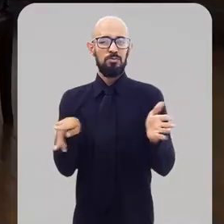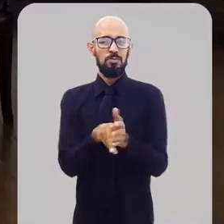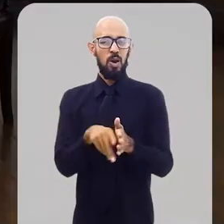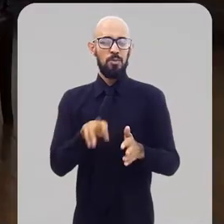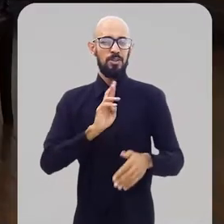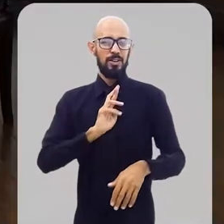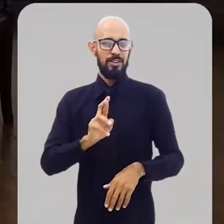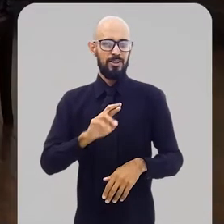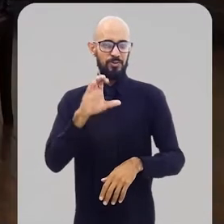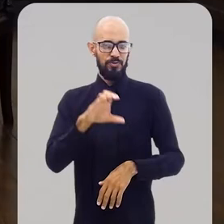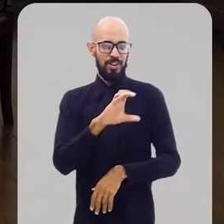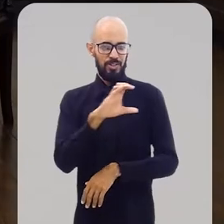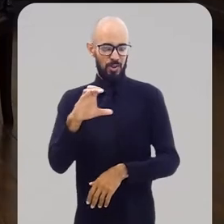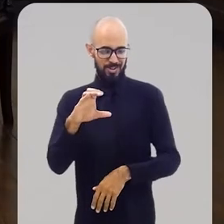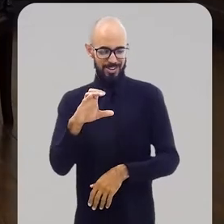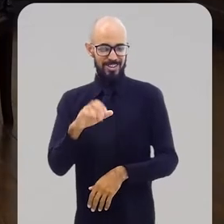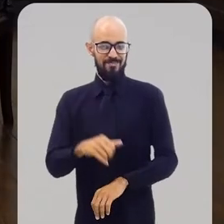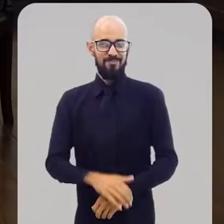e